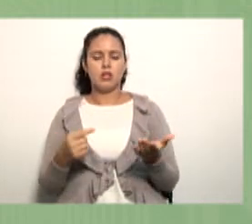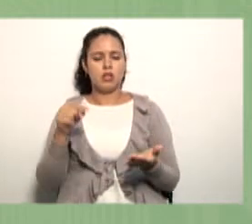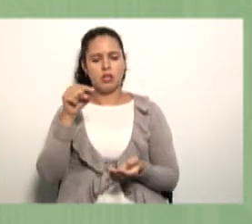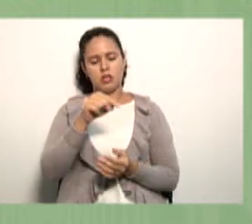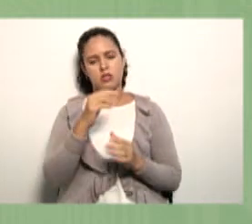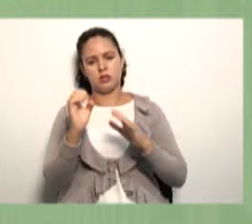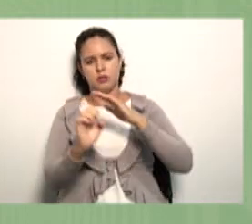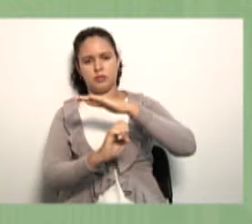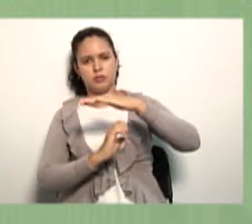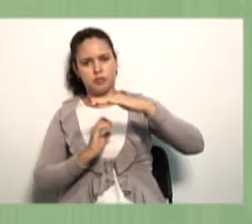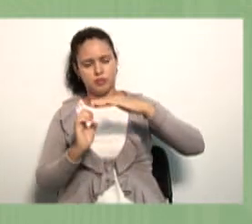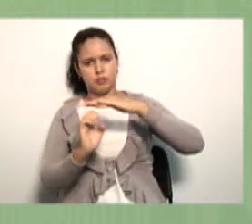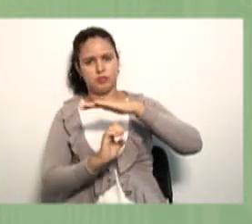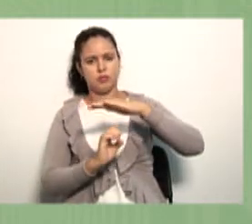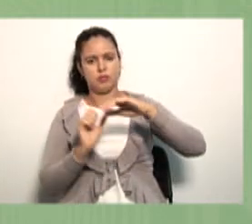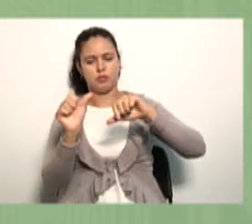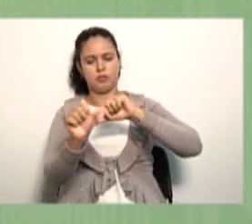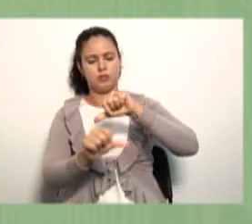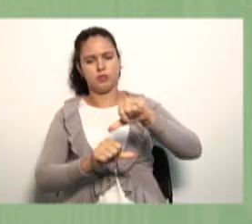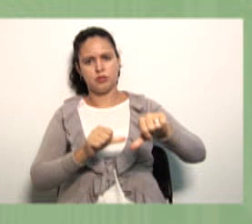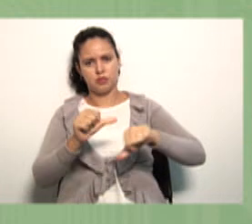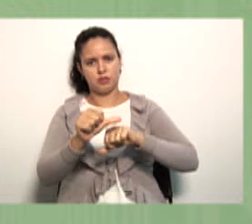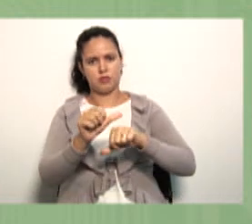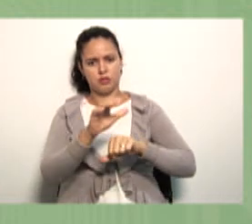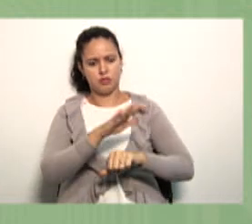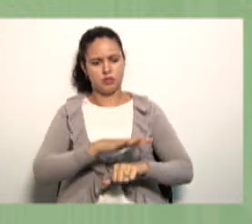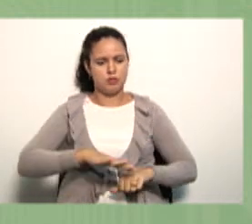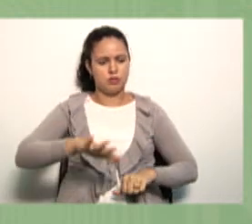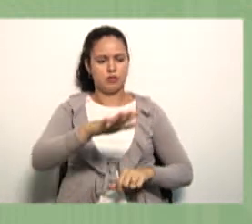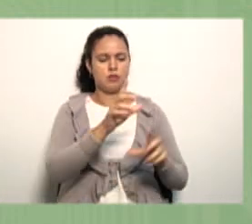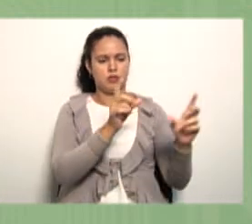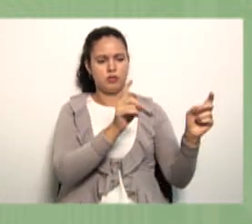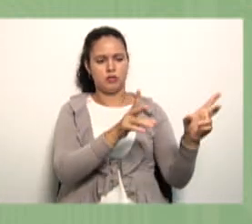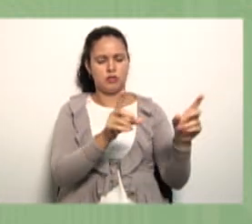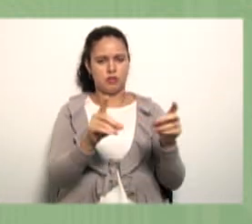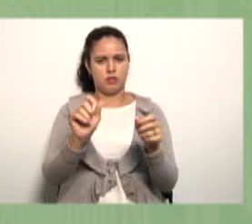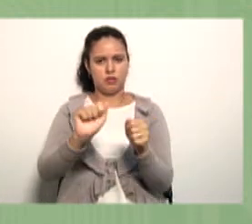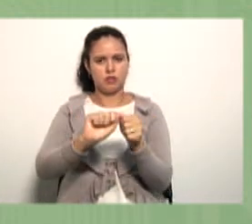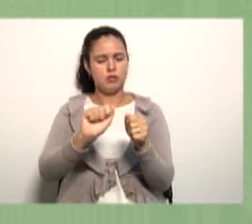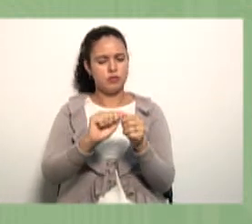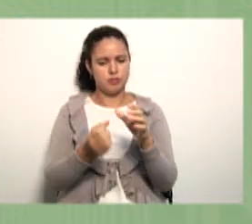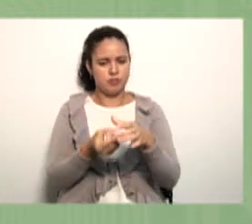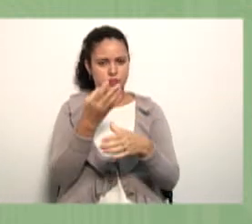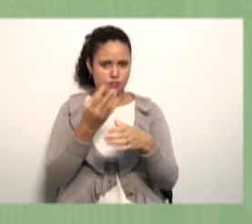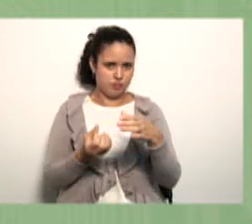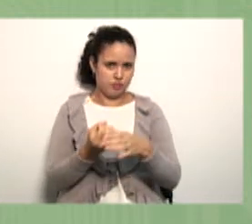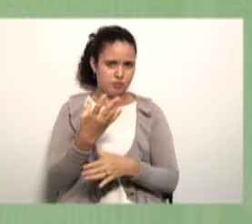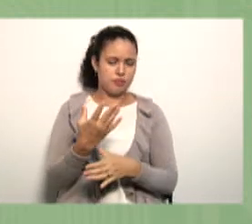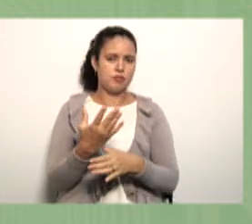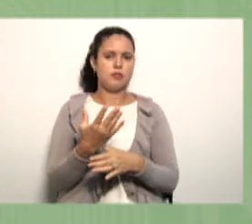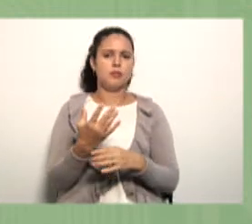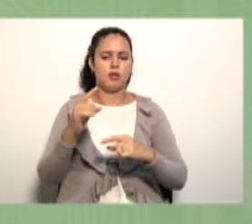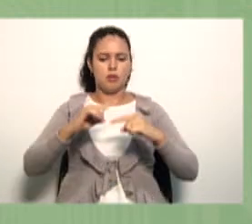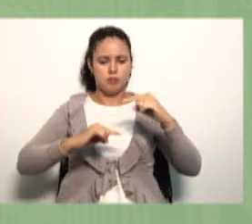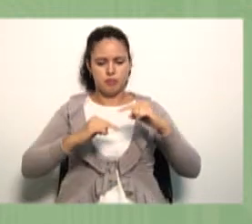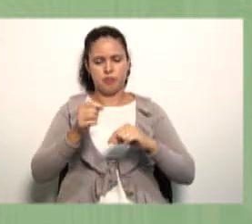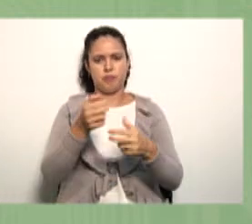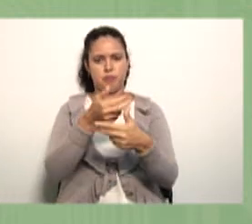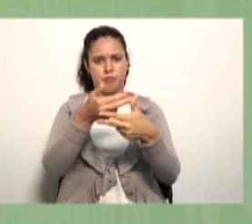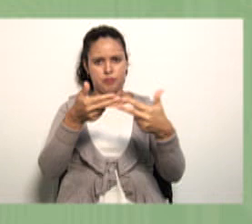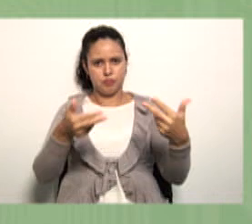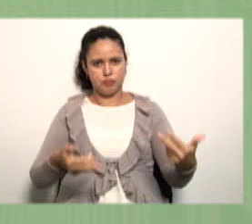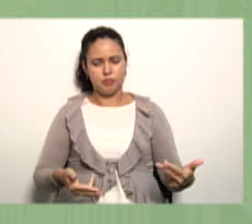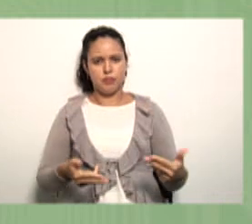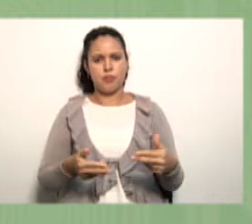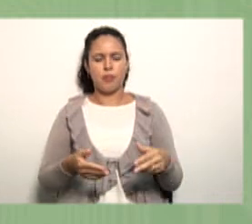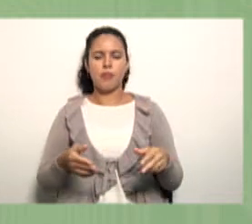questão do mercado de fatores de produção. A gente vai produzir bens e serviços. E